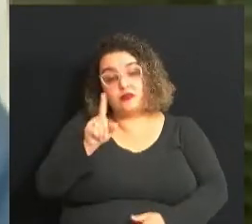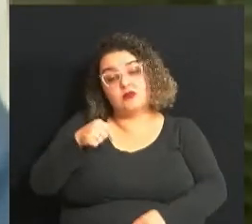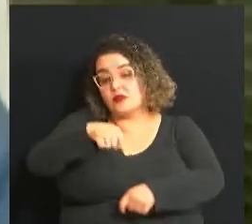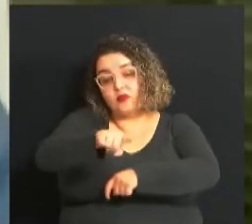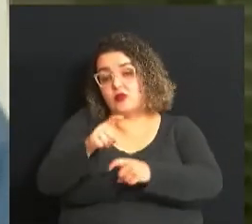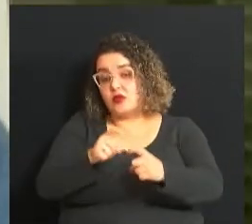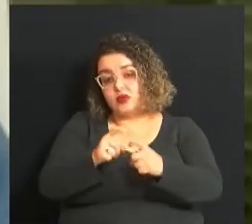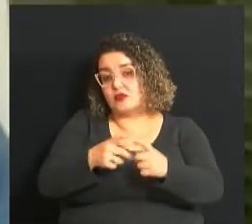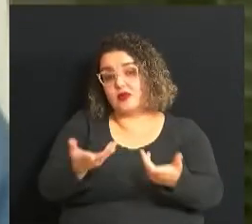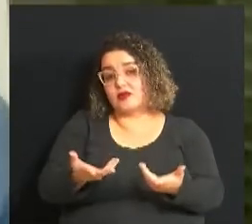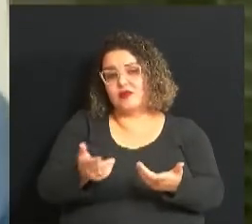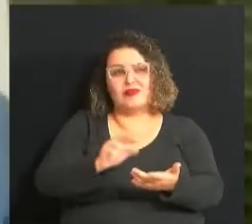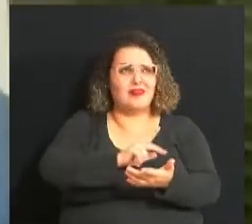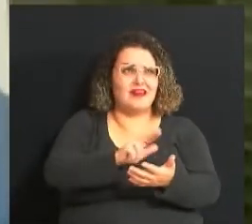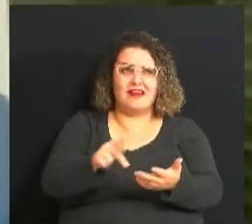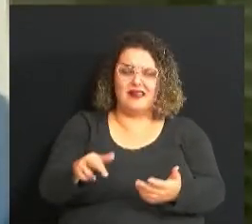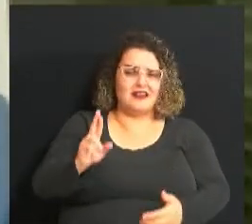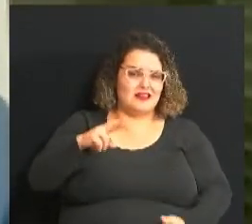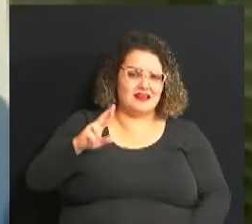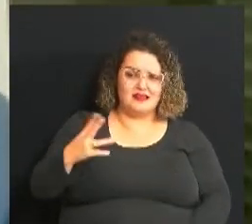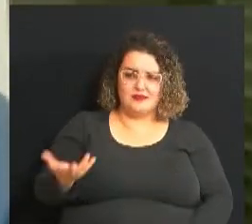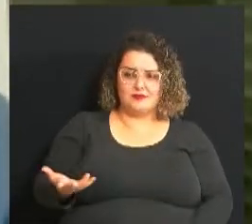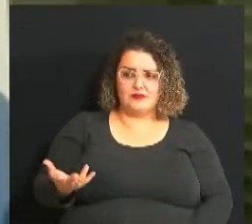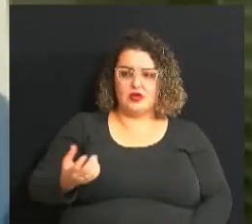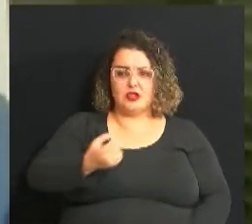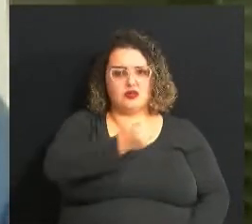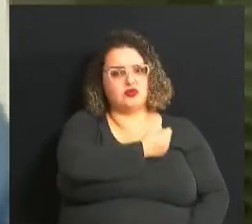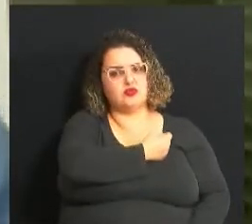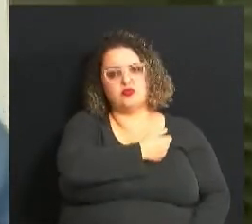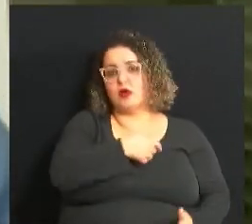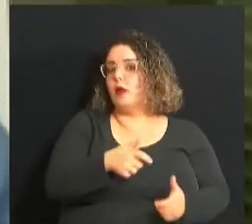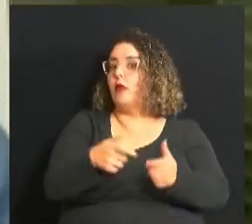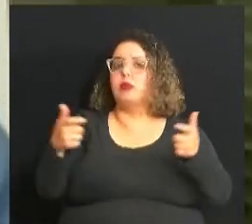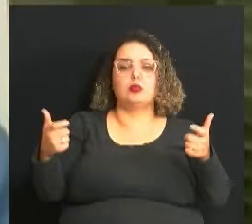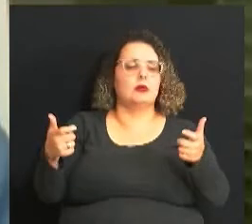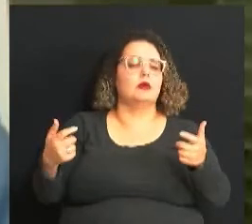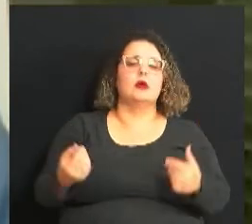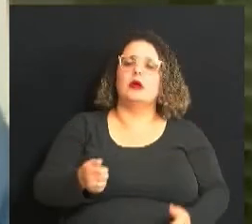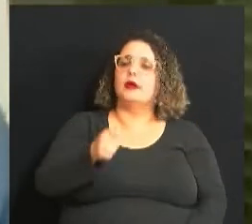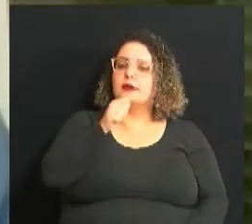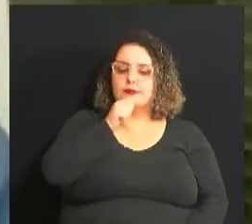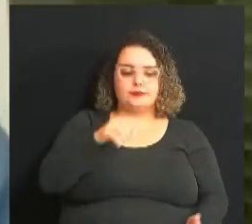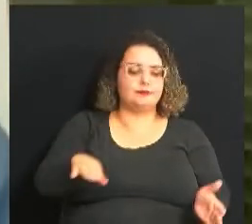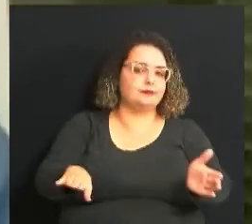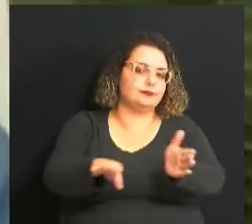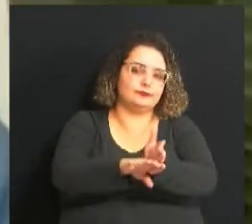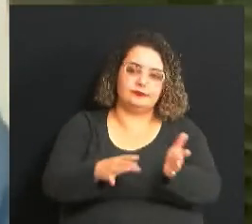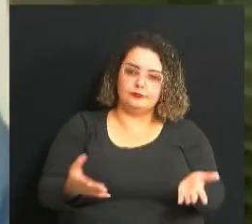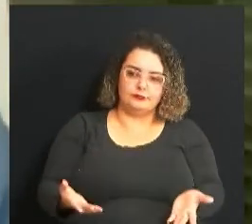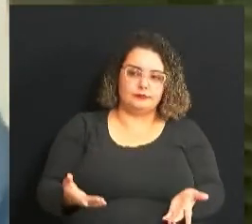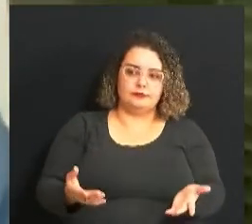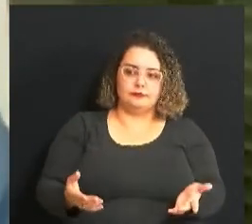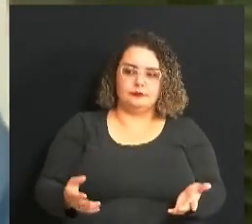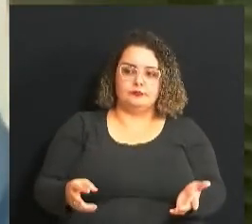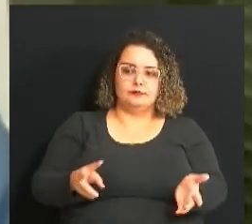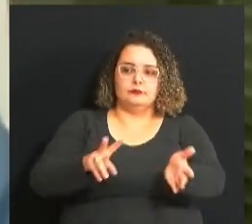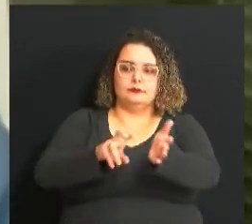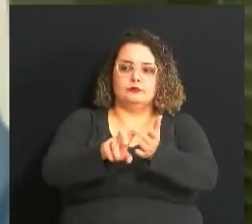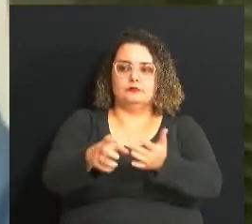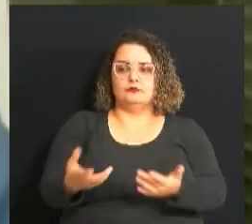Então, provavelmente esse número deve ser maior do que esse, só que não chegaram a ser feito diagnóstico. Portanto, vai chegar a